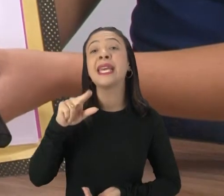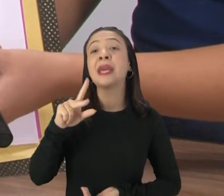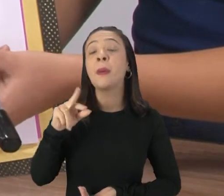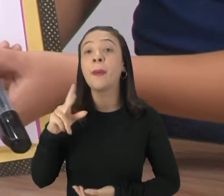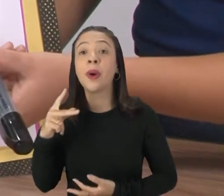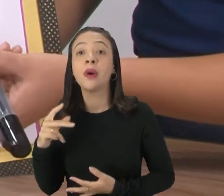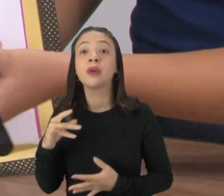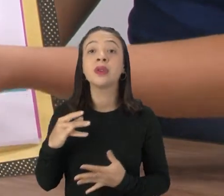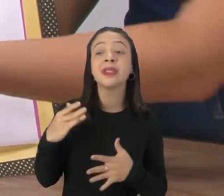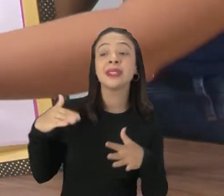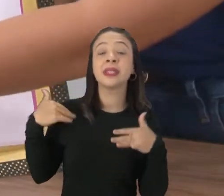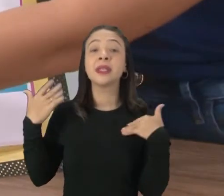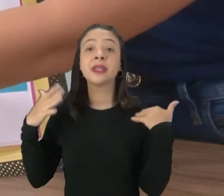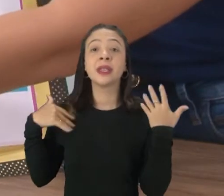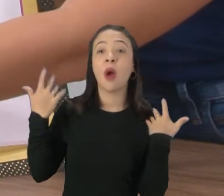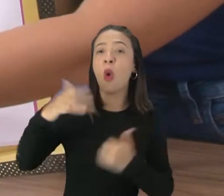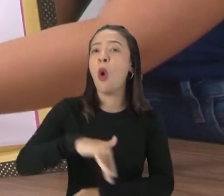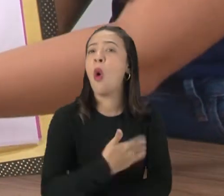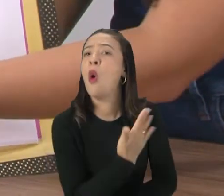perderam na